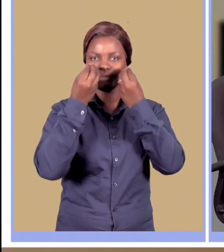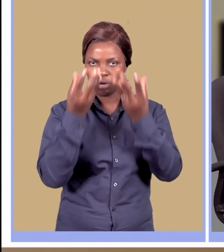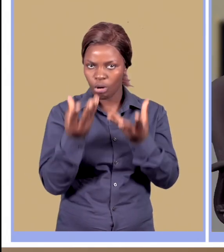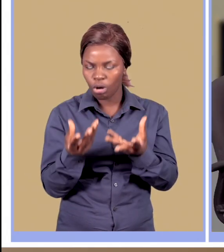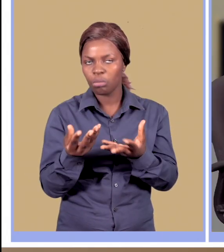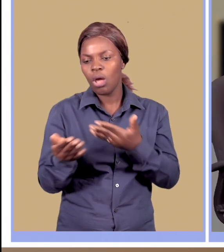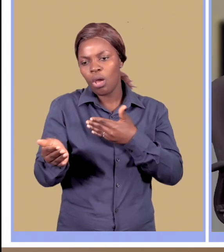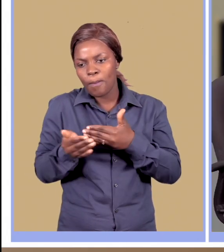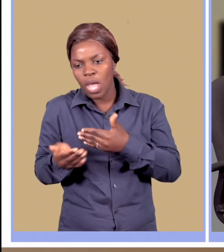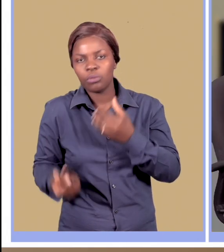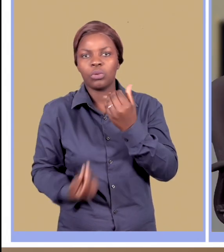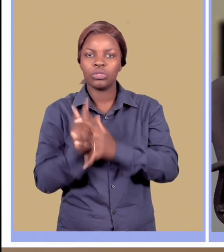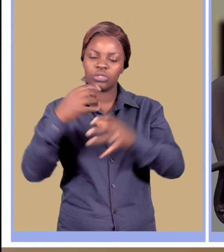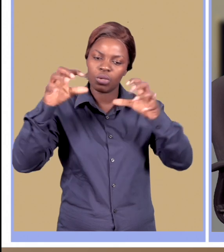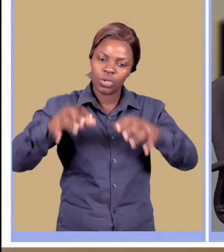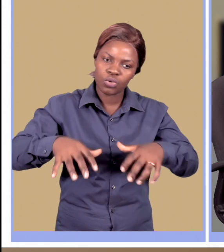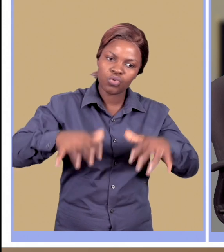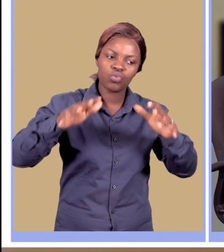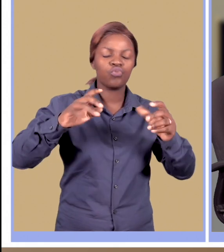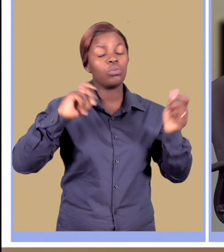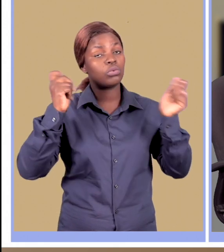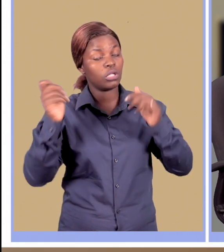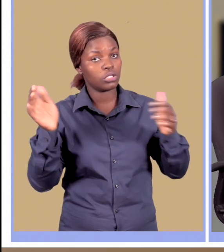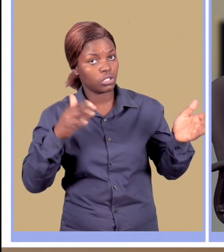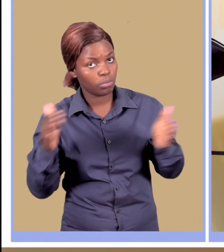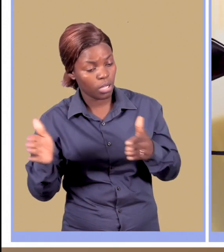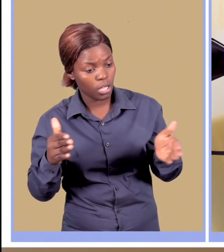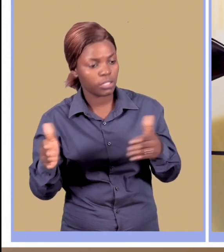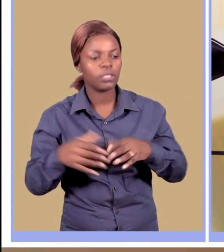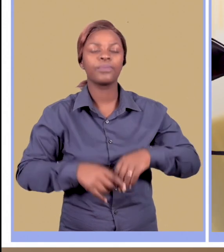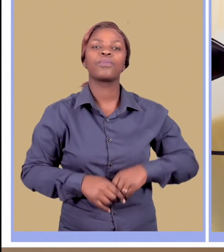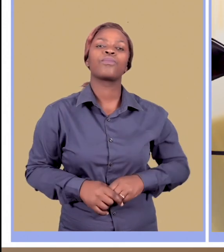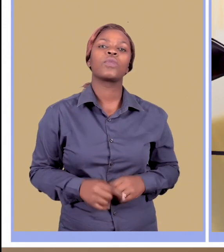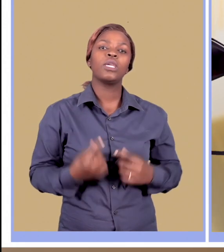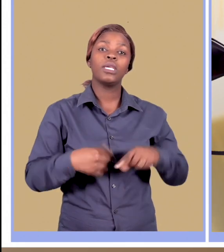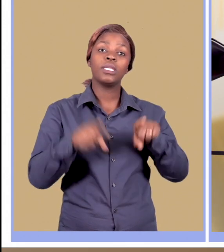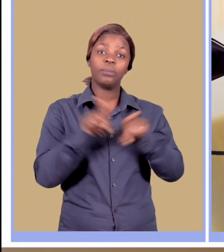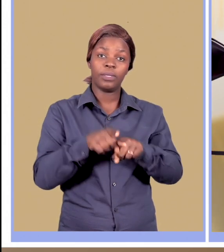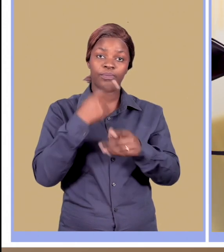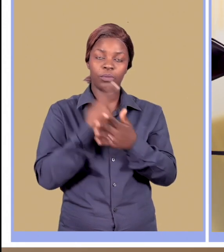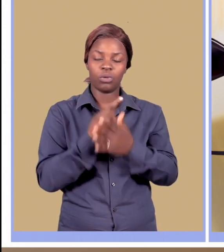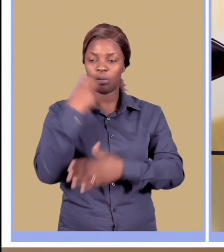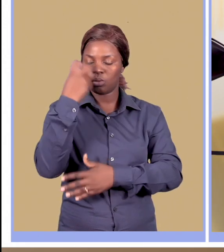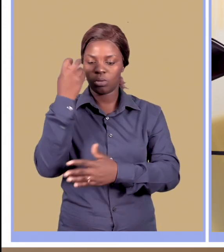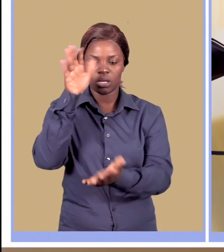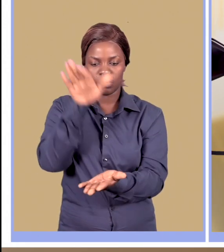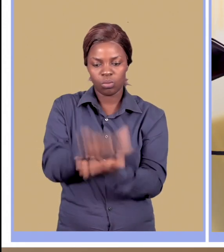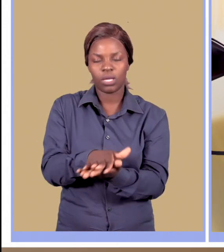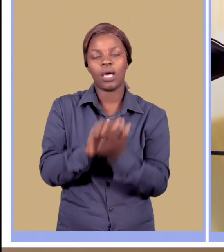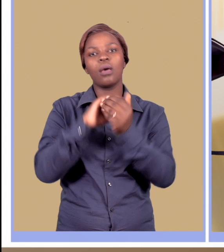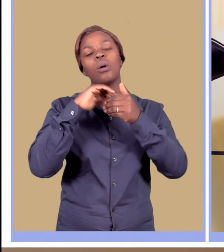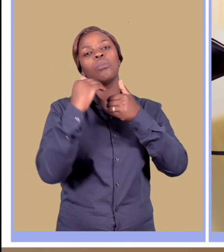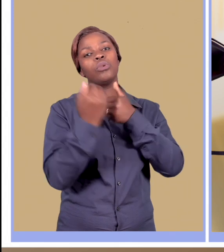sobre o perigo da aproximação das coisas. E estarem atentos para tentar procurar sítios que